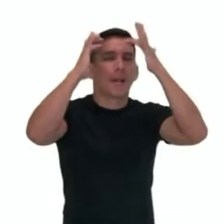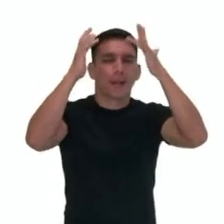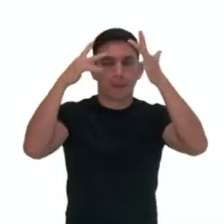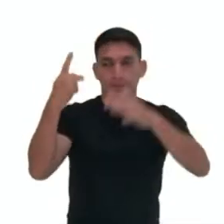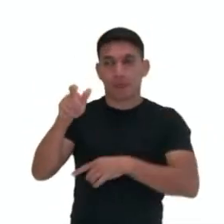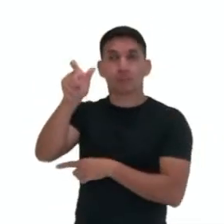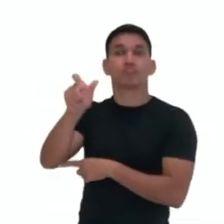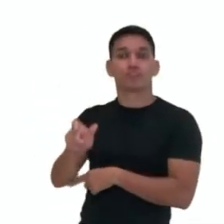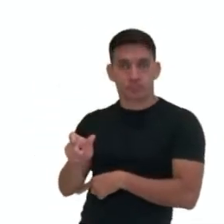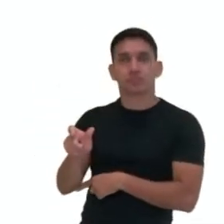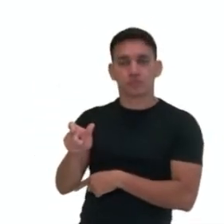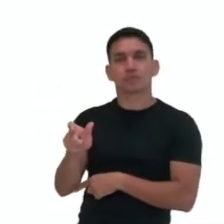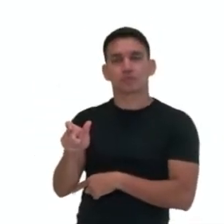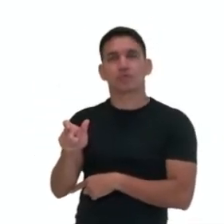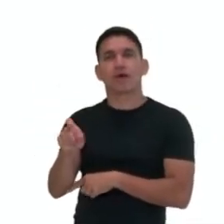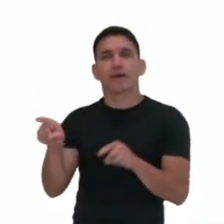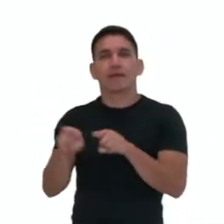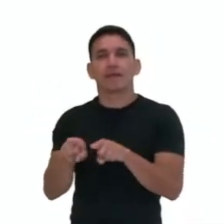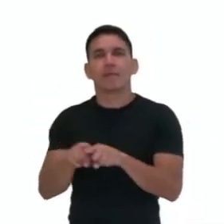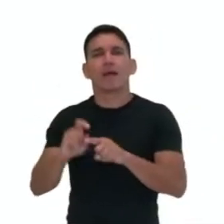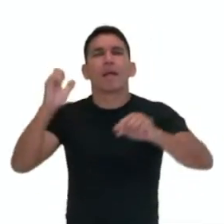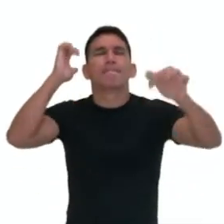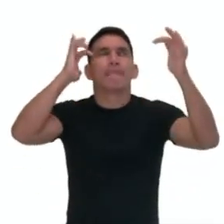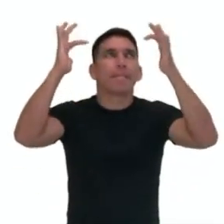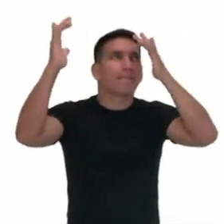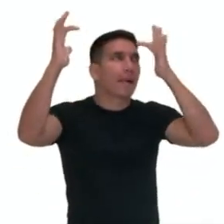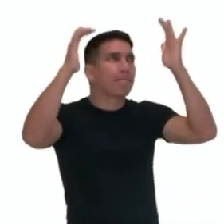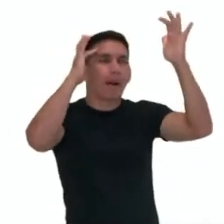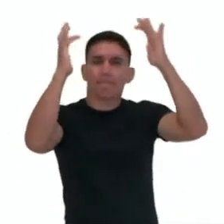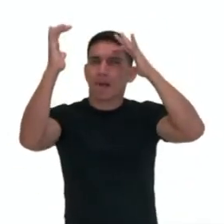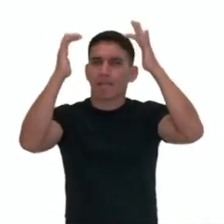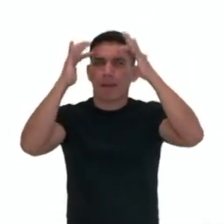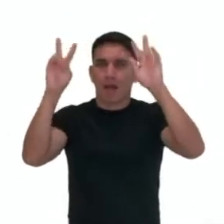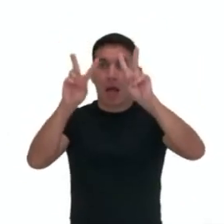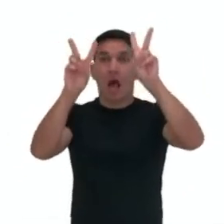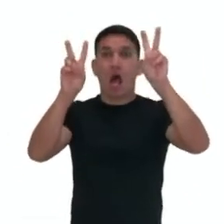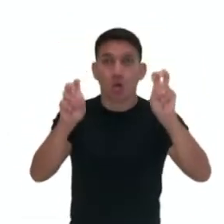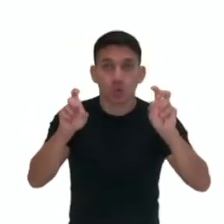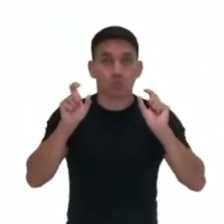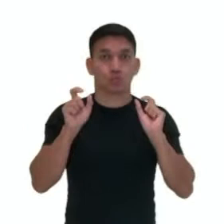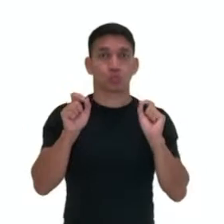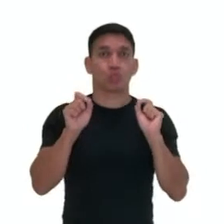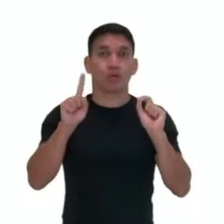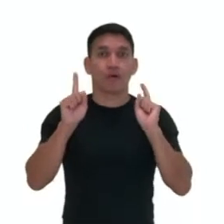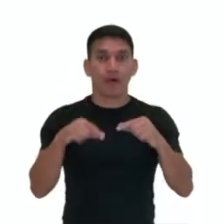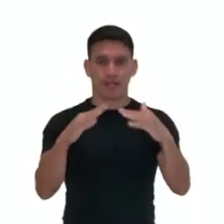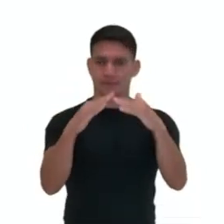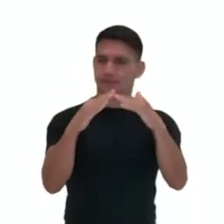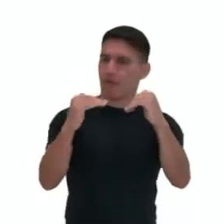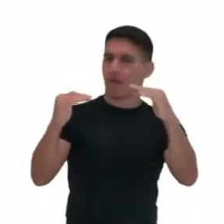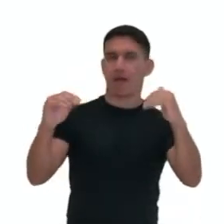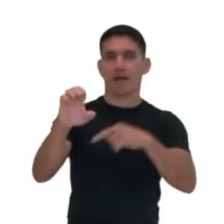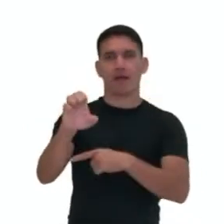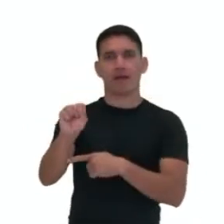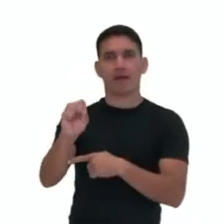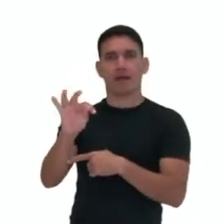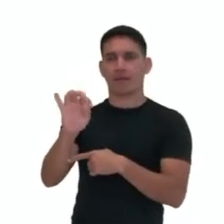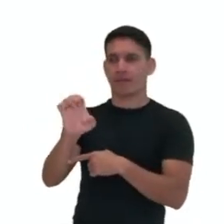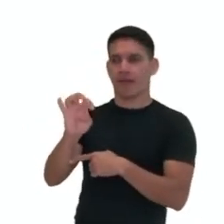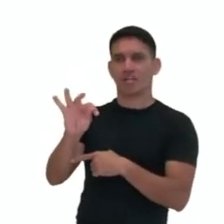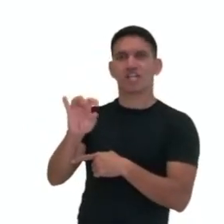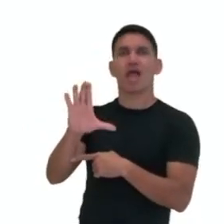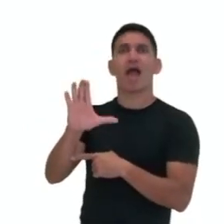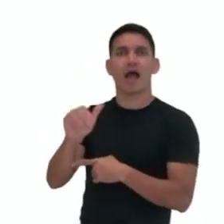filósofo Alexander Baumgarten e as reflexões filosóficas a respeito da estética, a estesis,